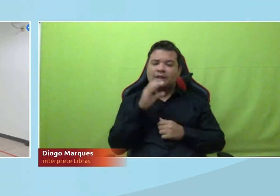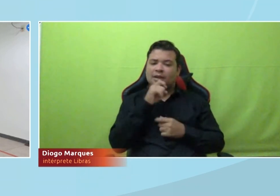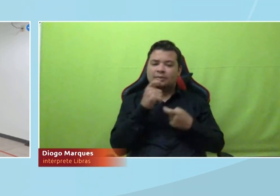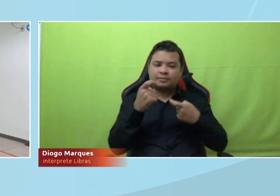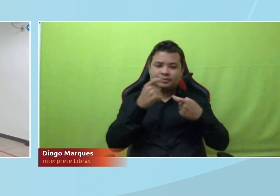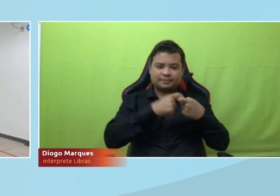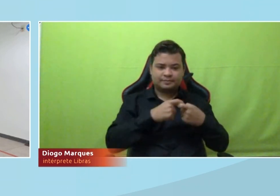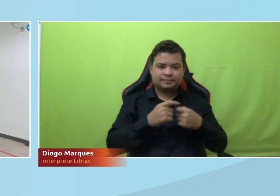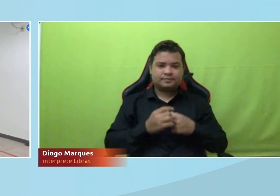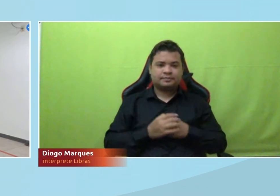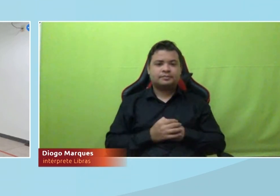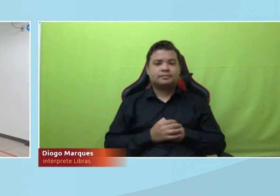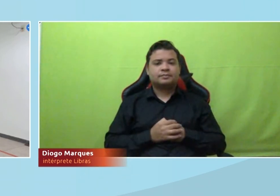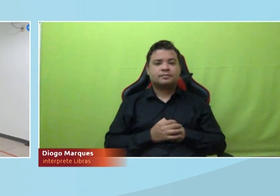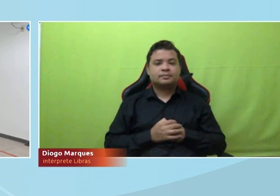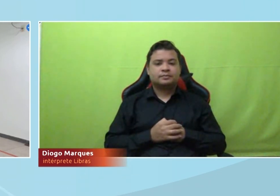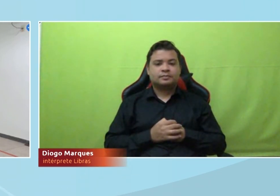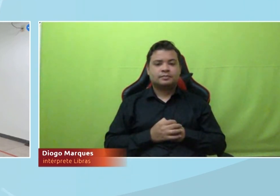daí.